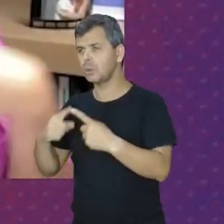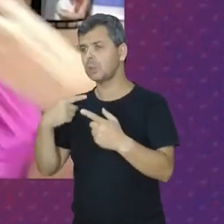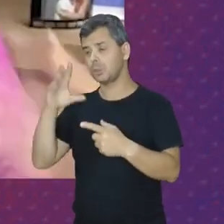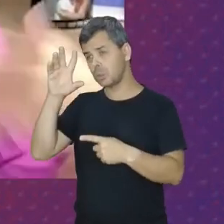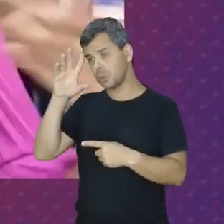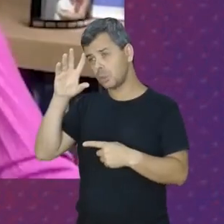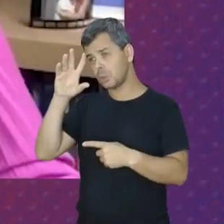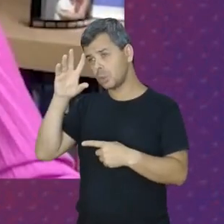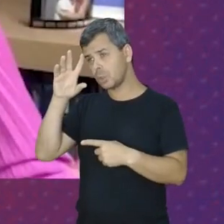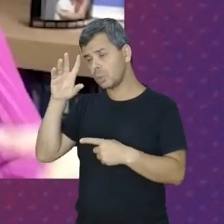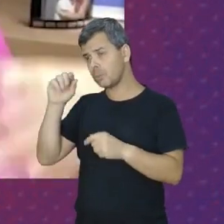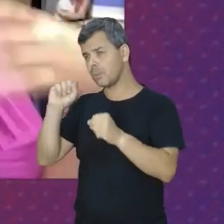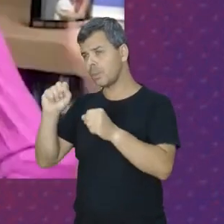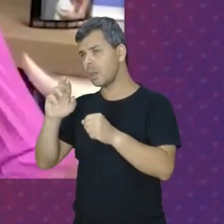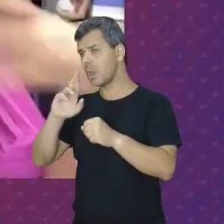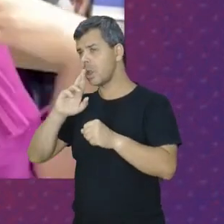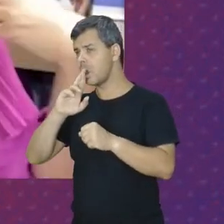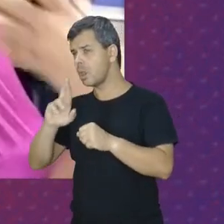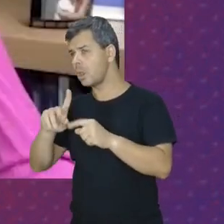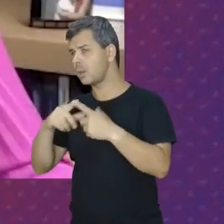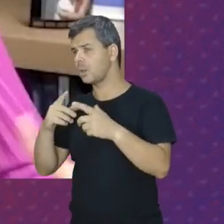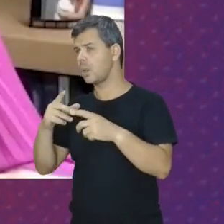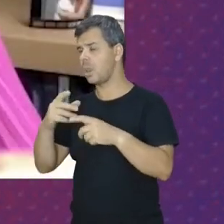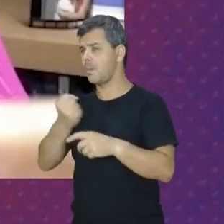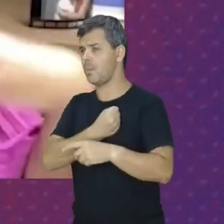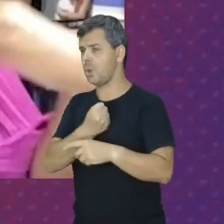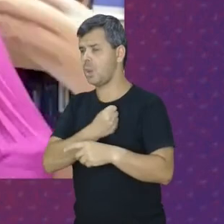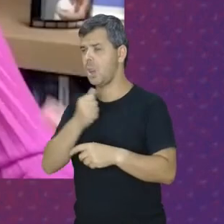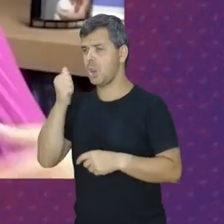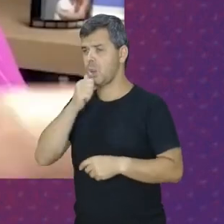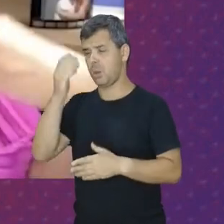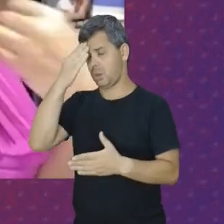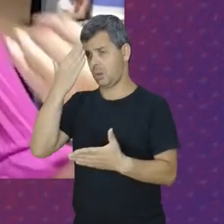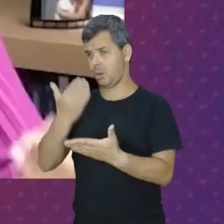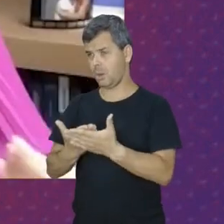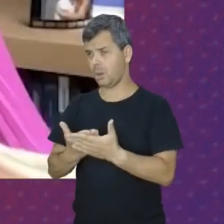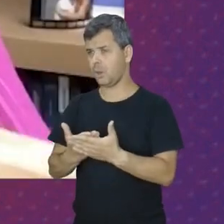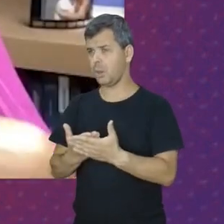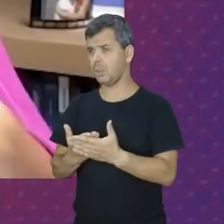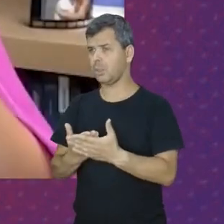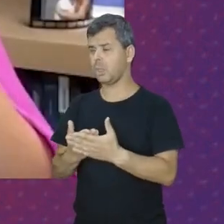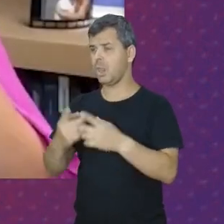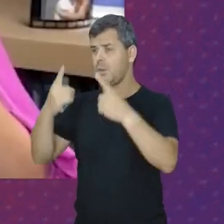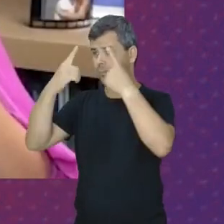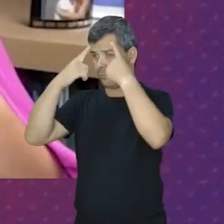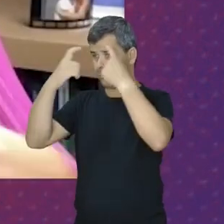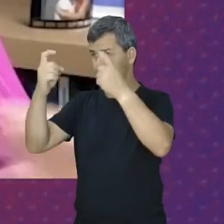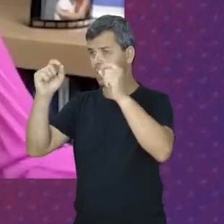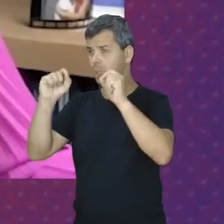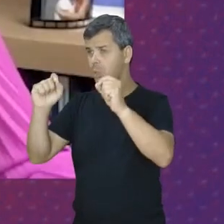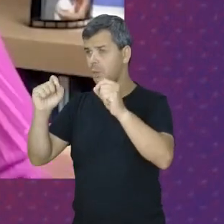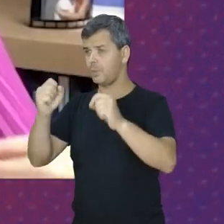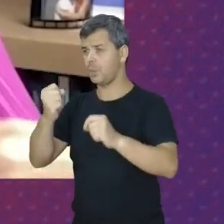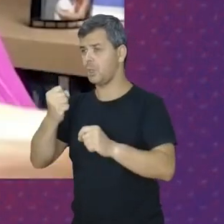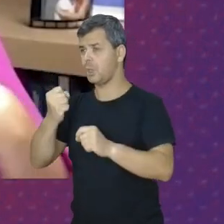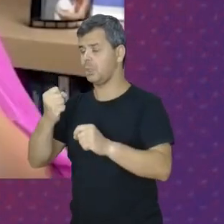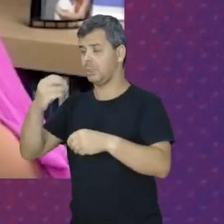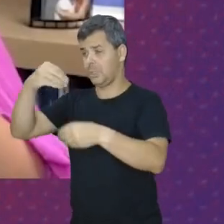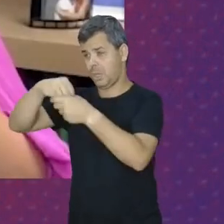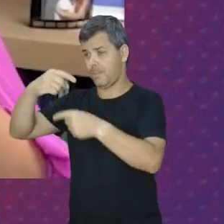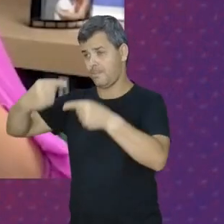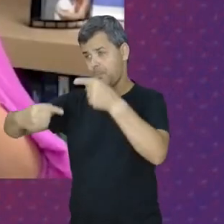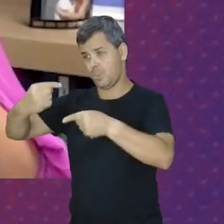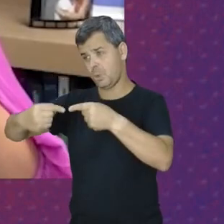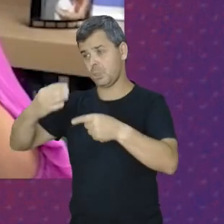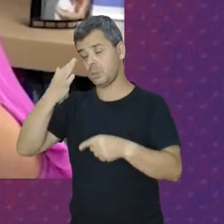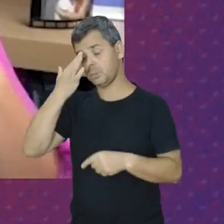decisão para informar que a maioria das mulheres que acredita que as agressões no meio da política